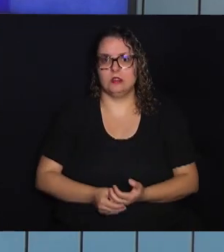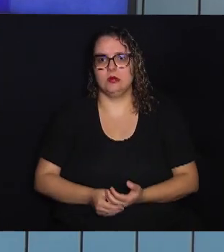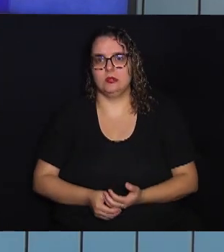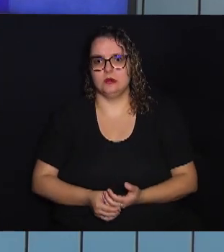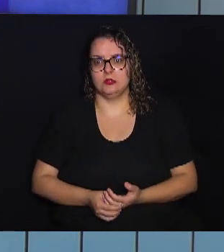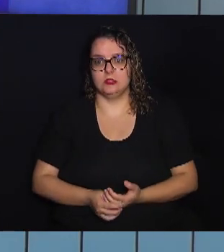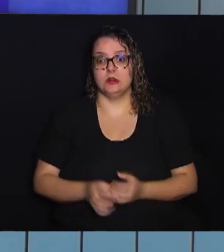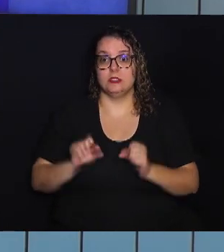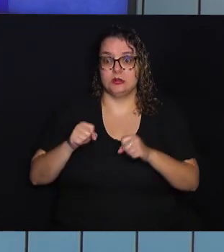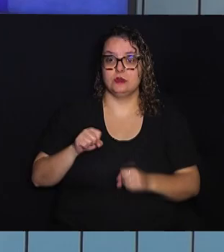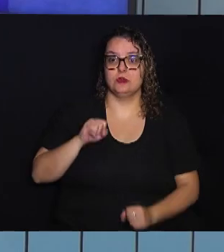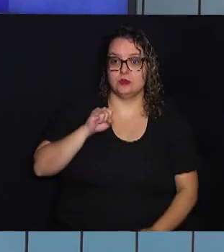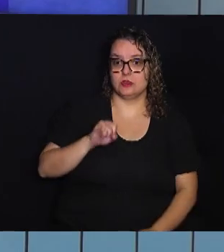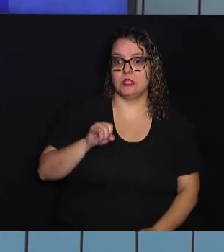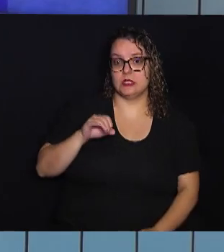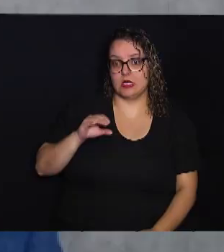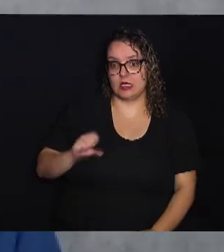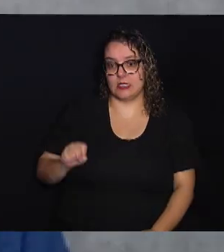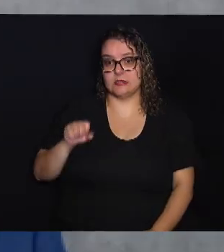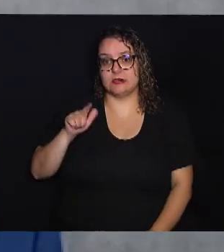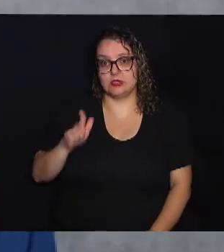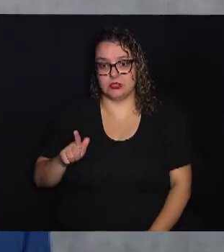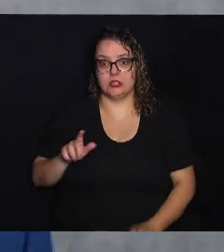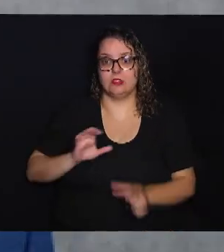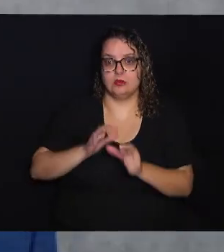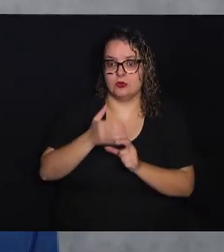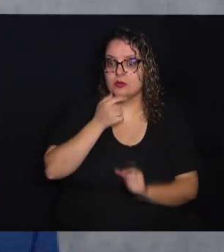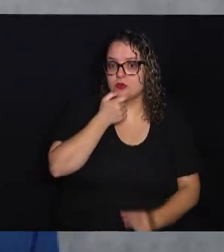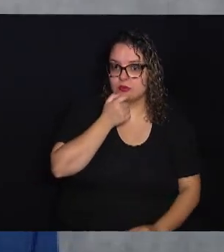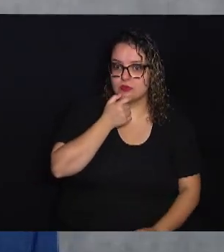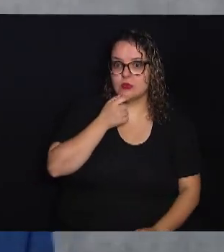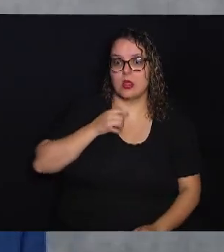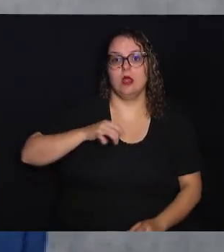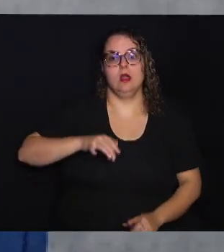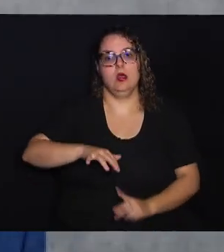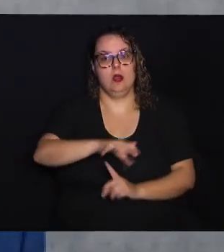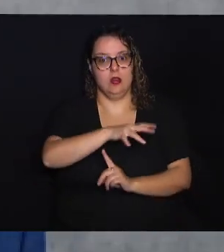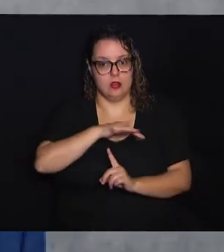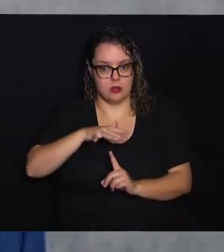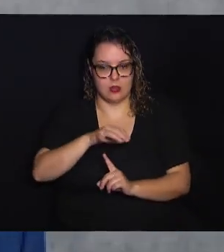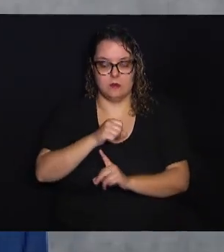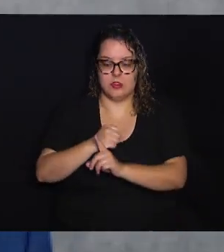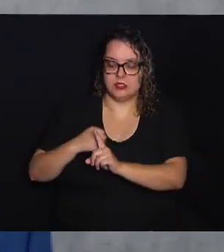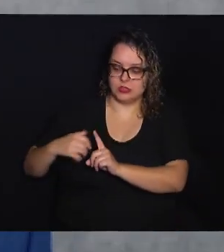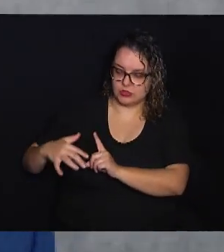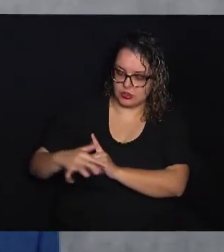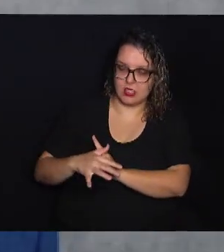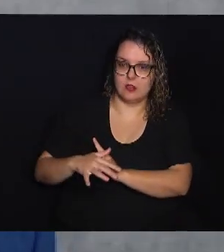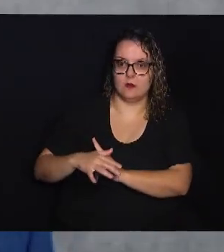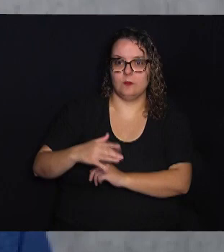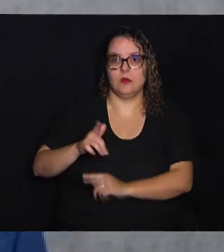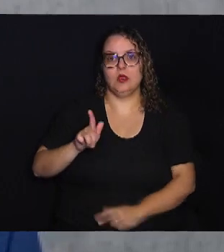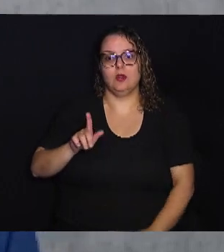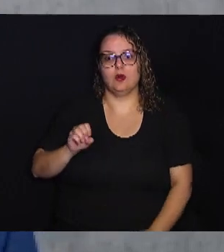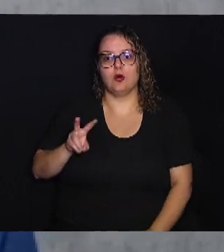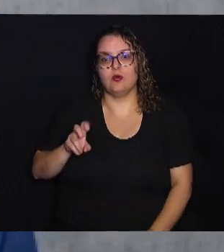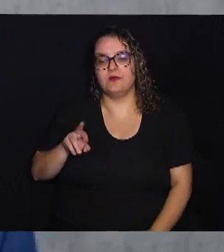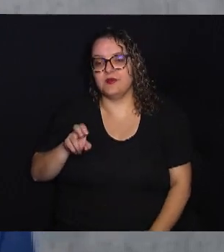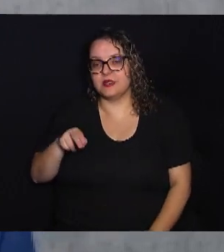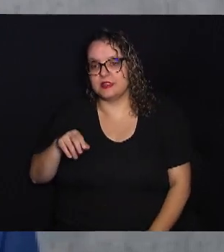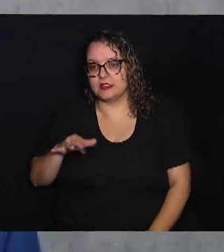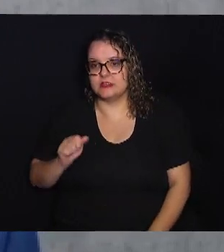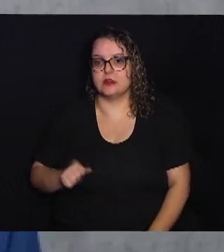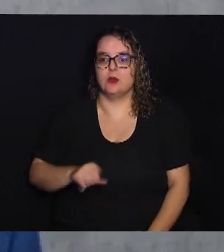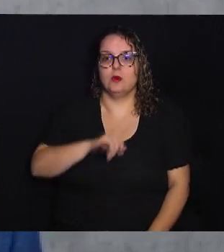como ambientais, né? Sim, o ESG é uma sigla que vem do inglês que significa ambiental, social